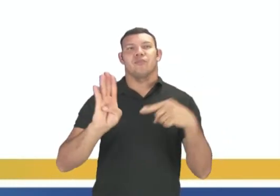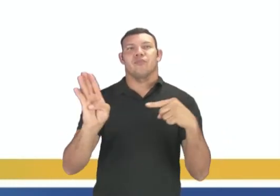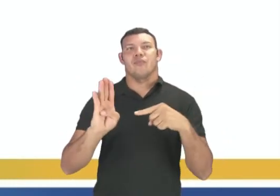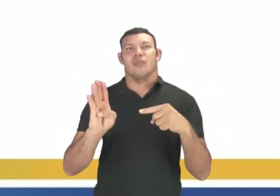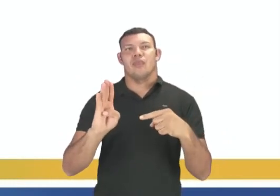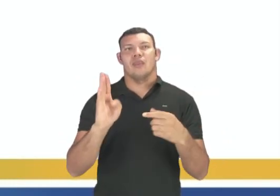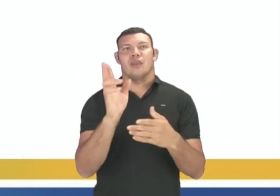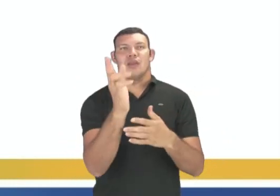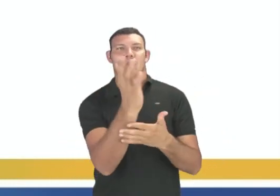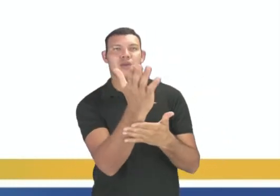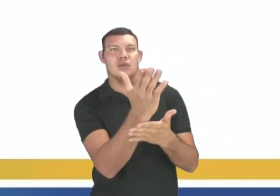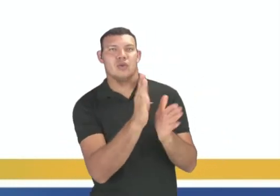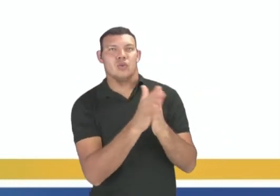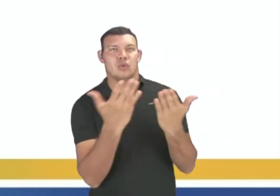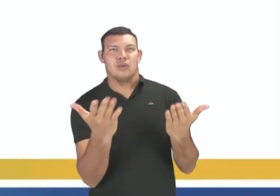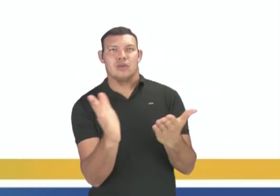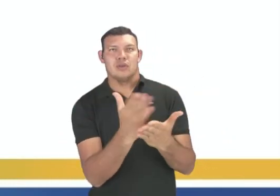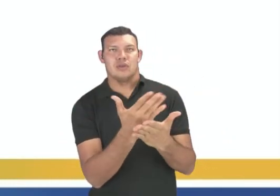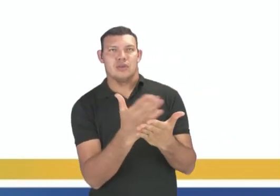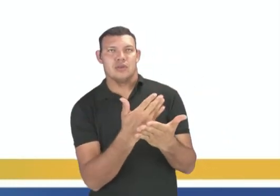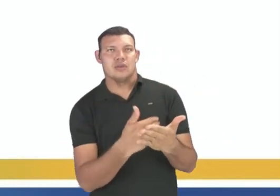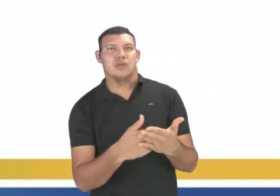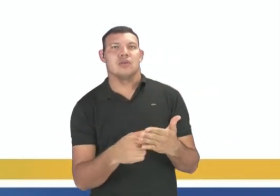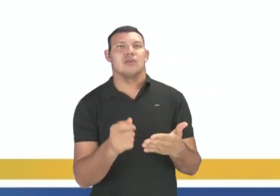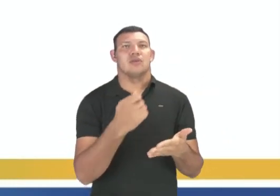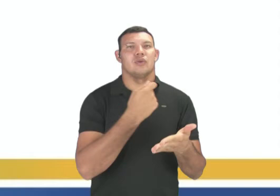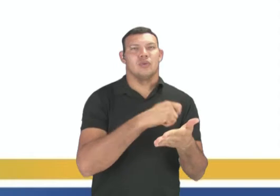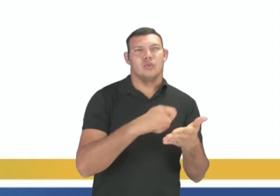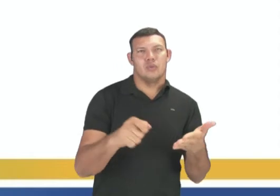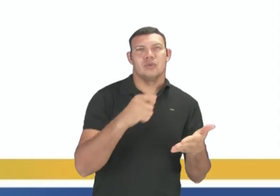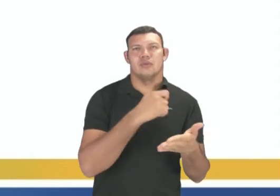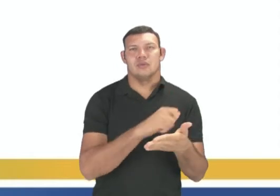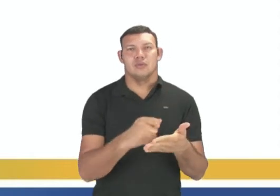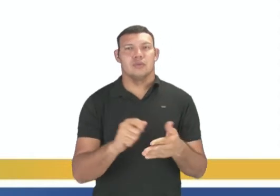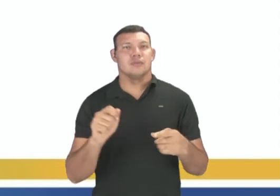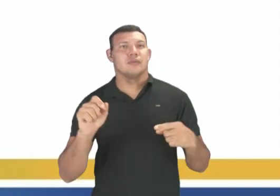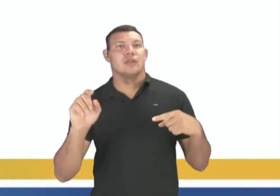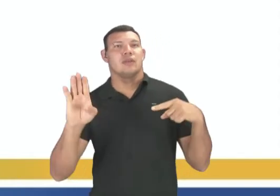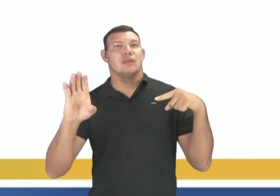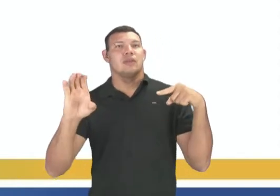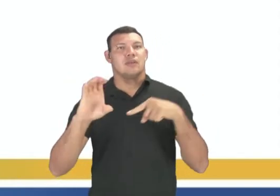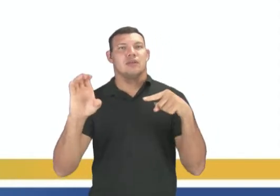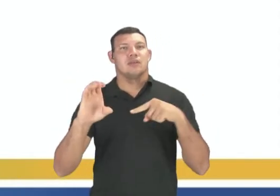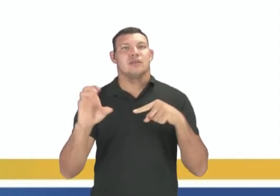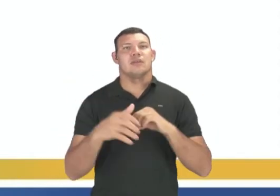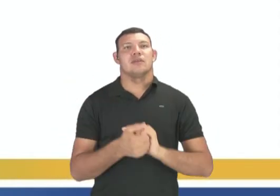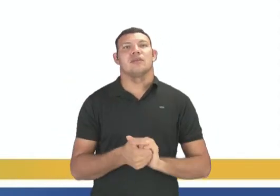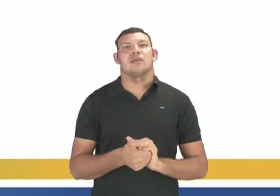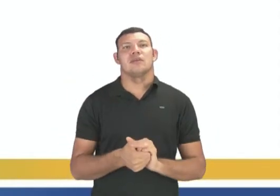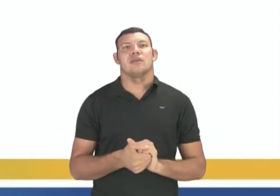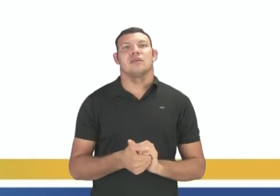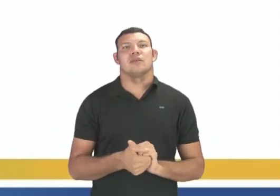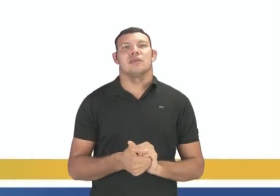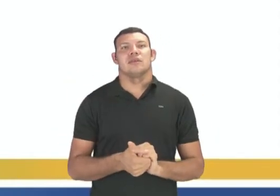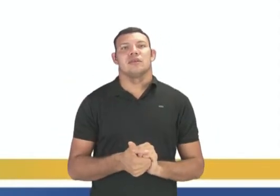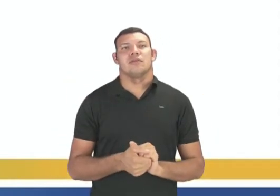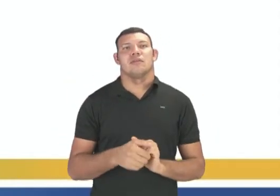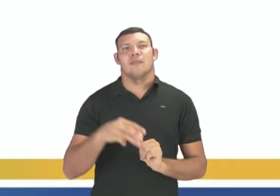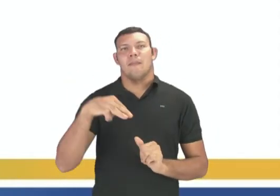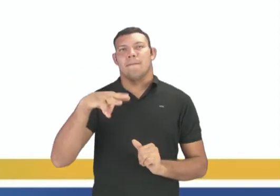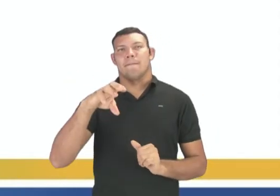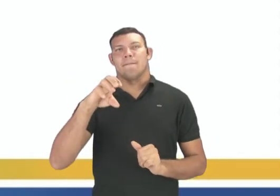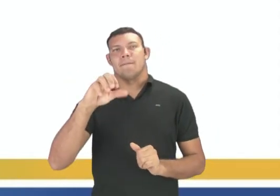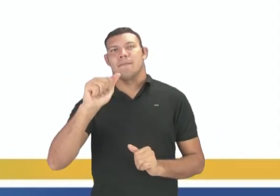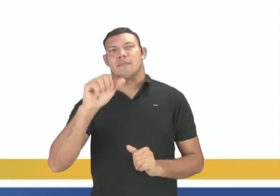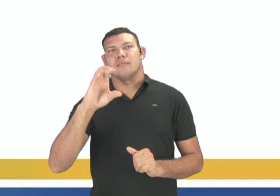sincréticas como a maçonaria, obras dos pintores e escultores renascentistas, ou aulas de